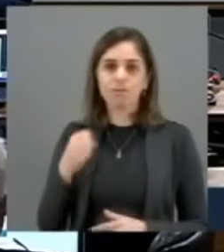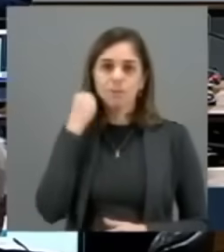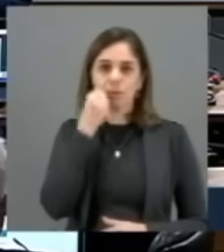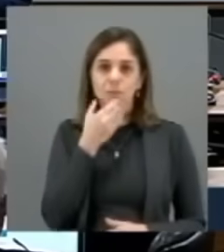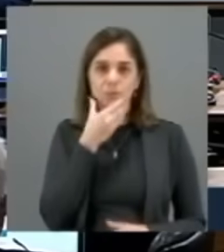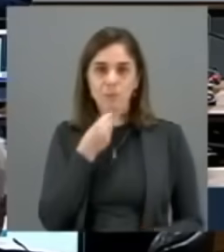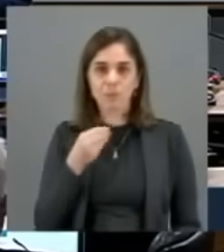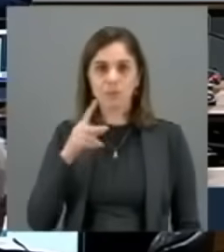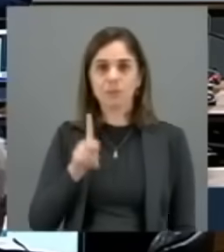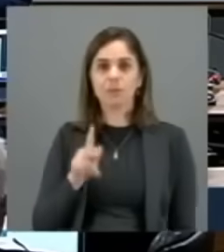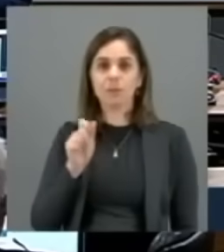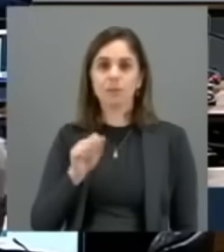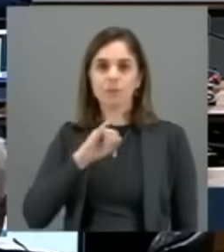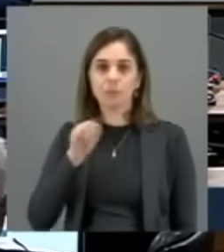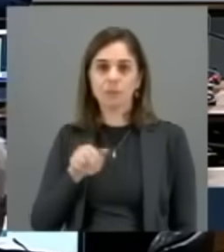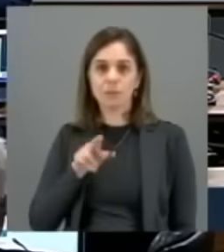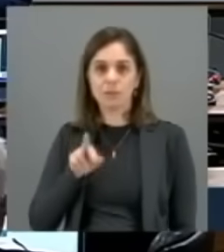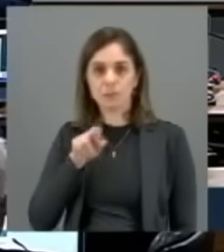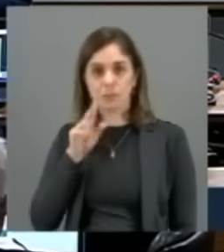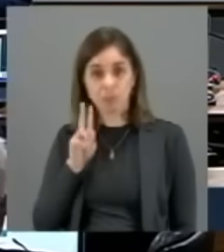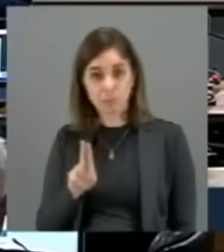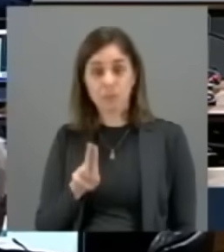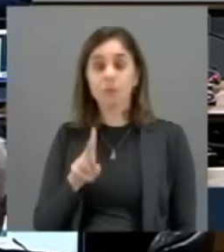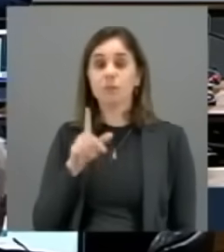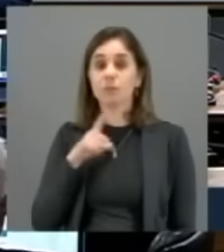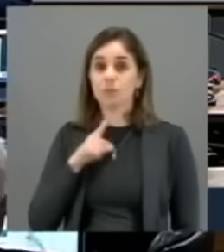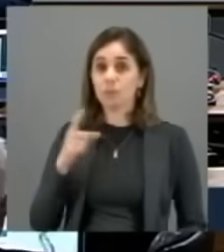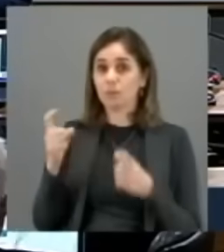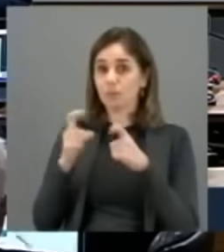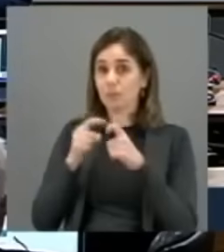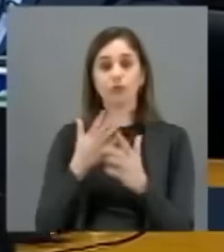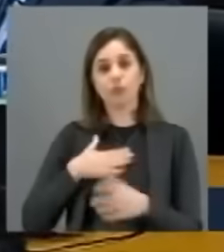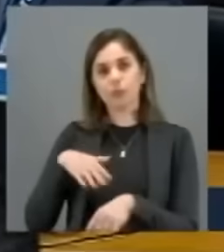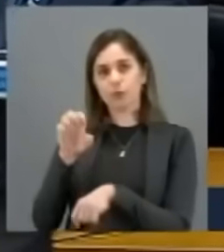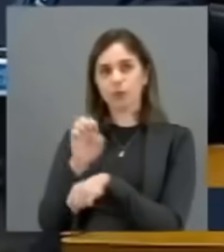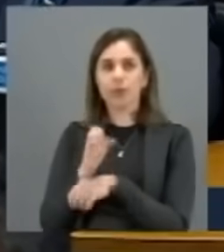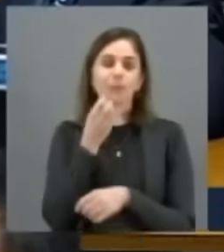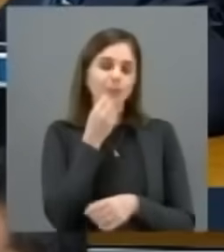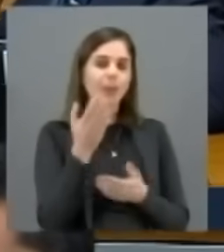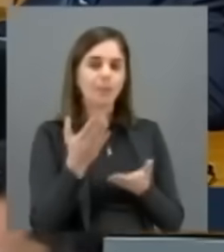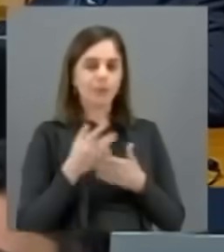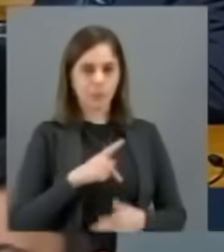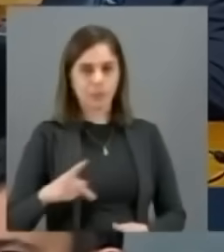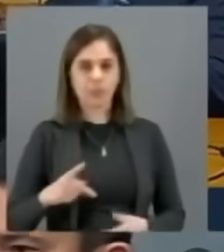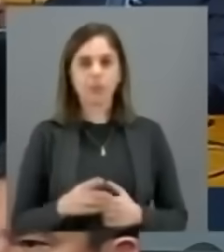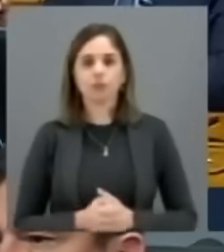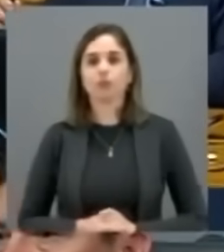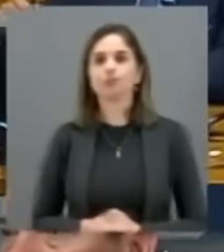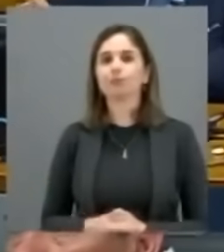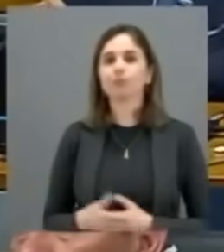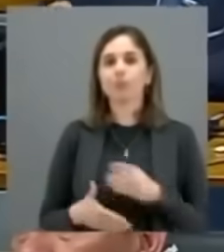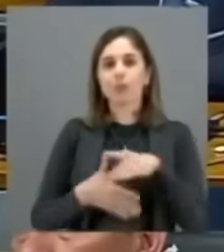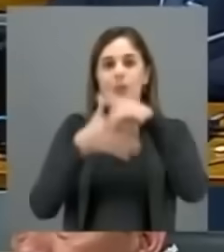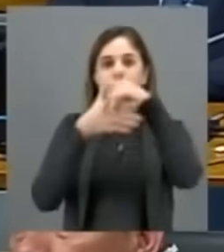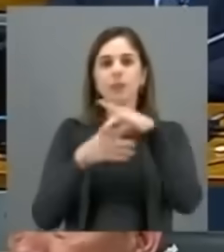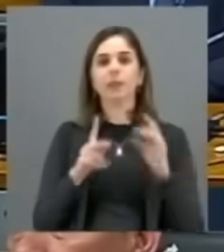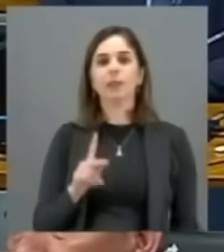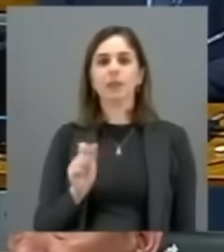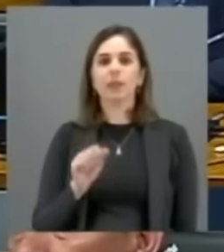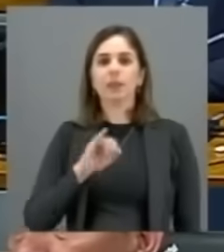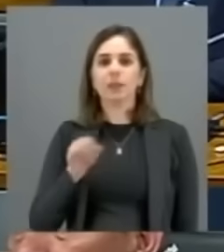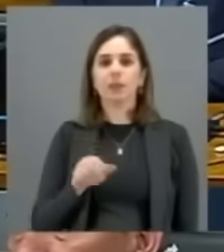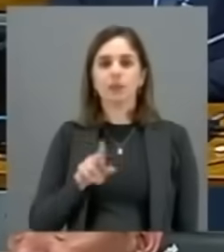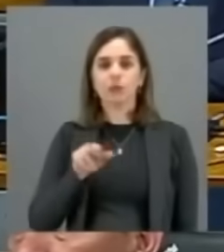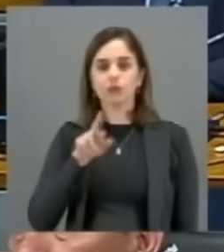se ausentar para uma consulta rápida e pediu que pudesse falar por um minuto. Conceda a palavra ao líder Jorge Cajuru. Bom, primeiro, Deus